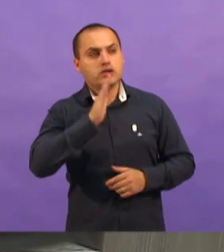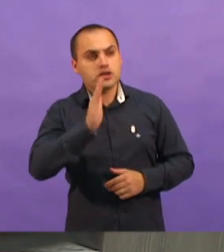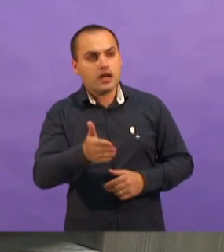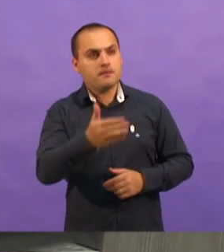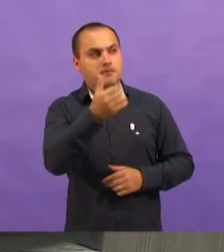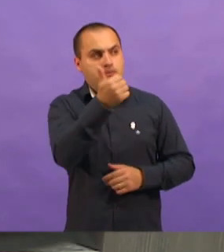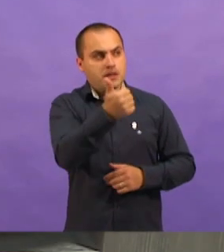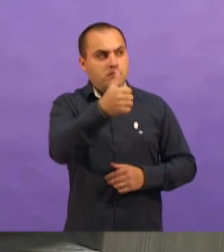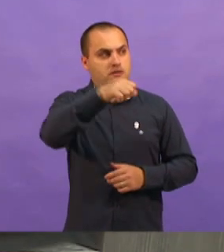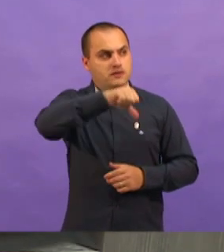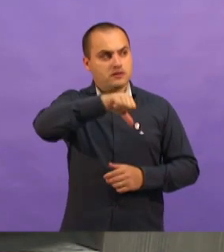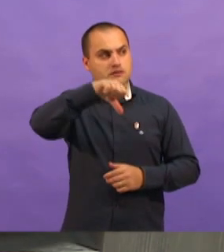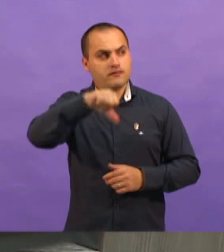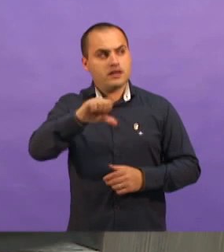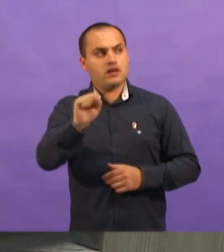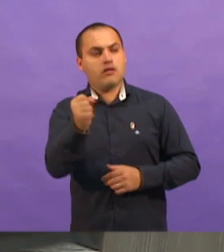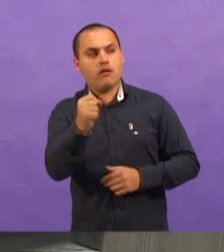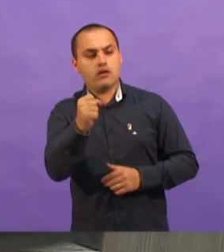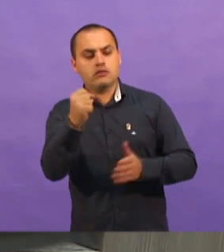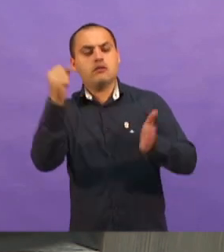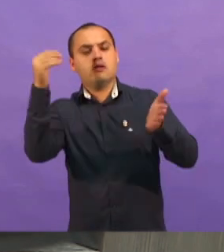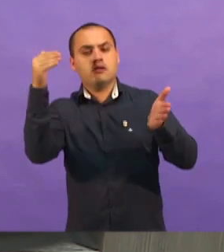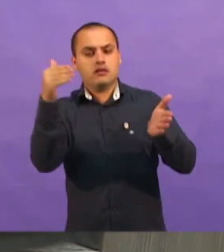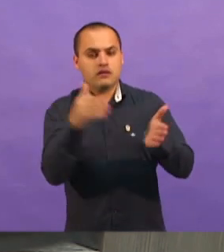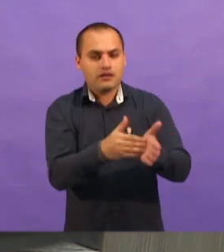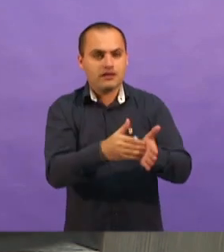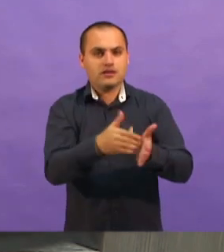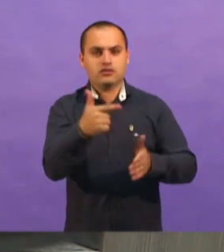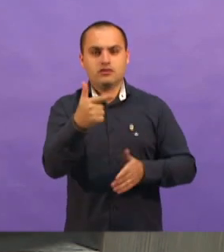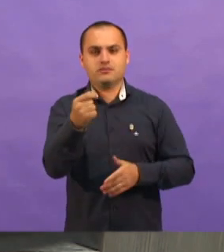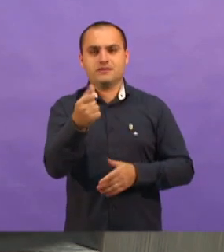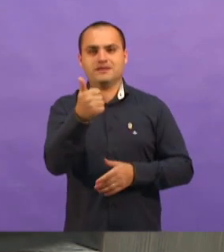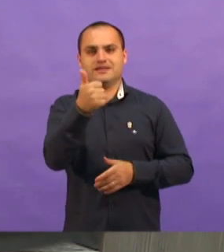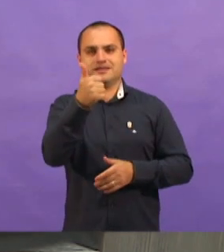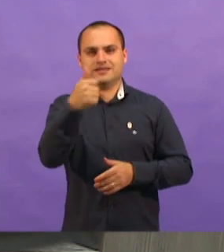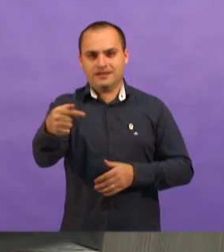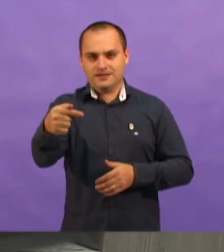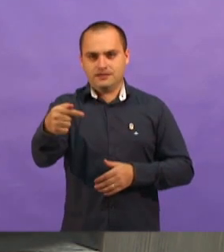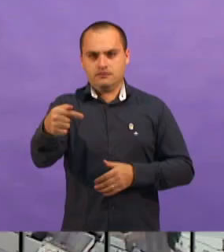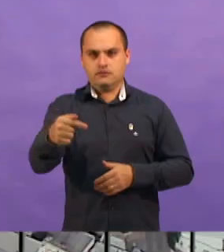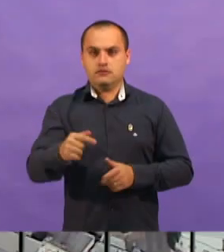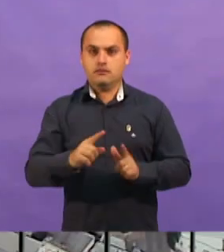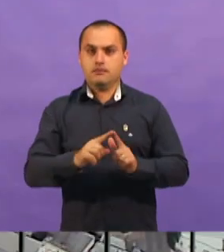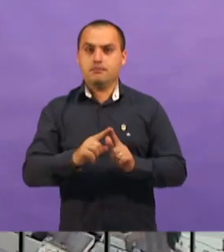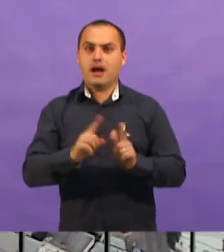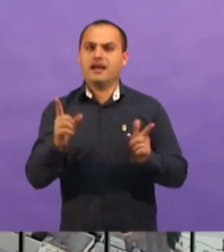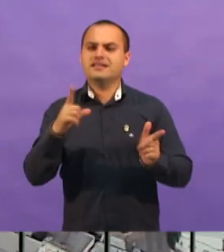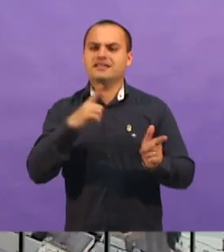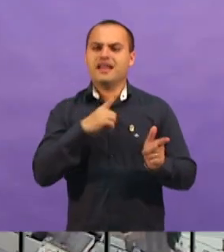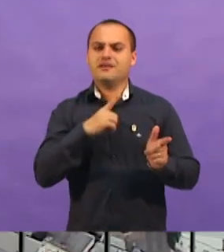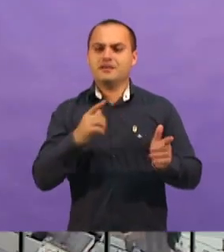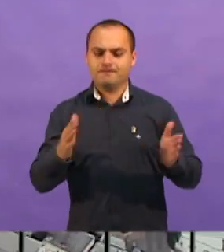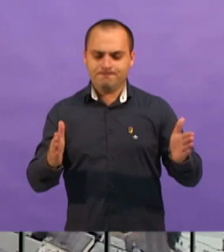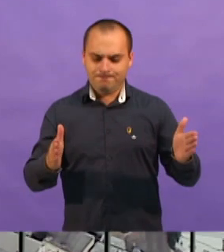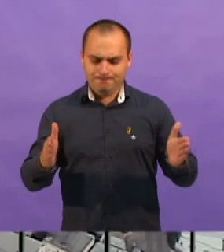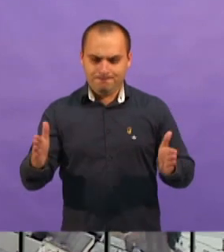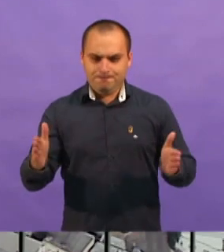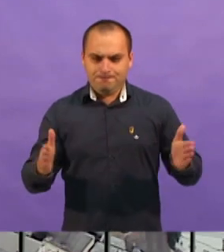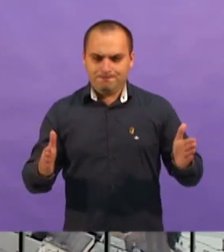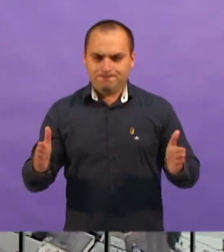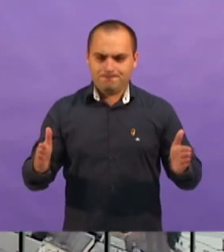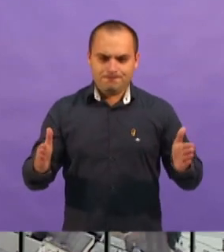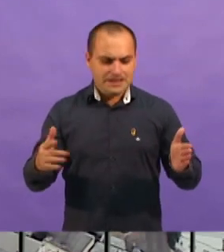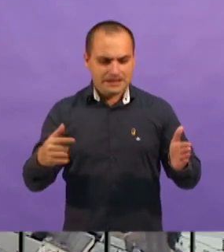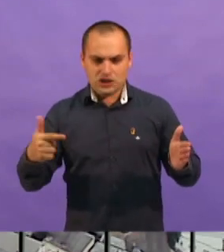1998 a 2017. Né? Muito embora que, em um determinado período, entre 2005